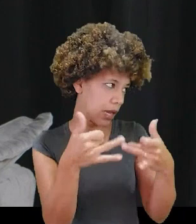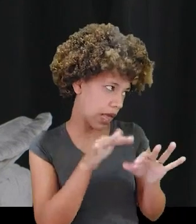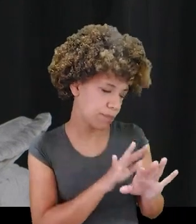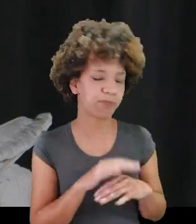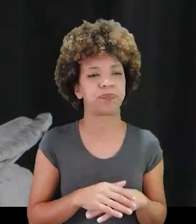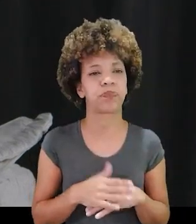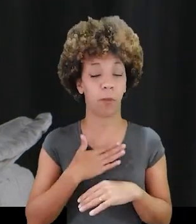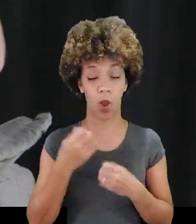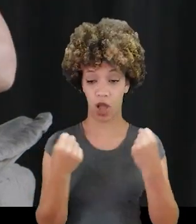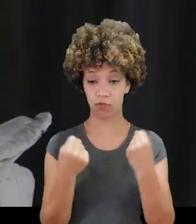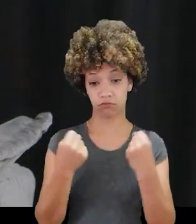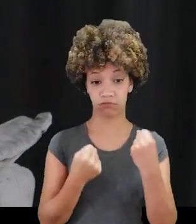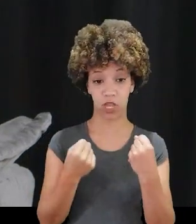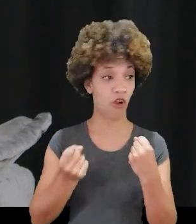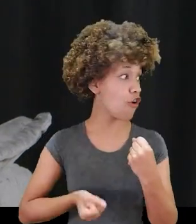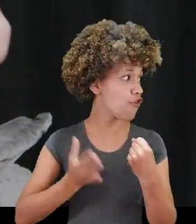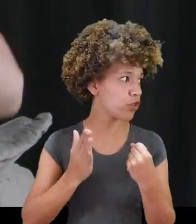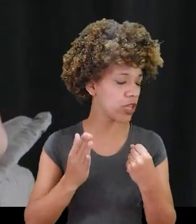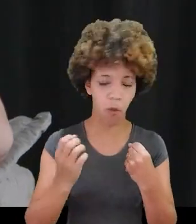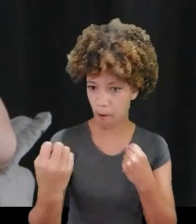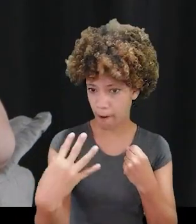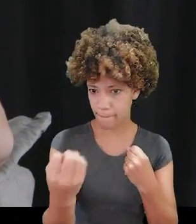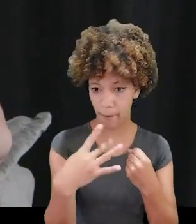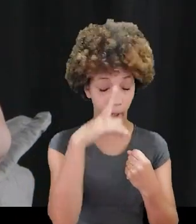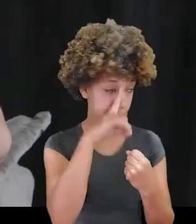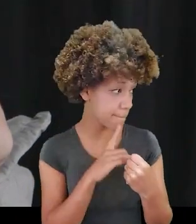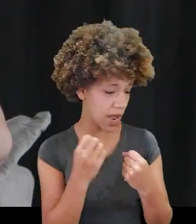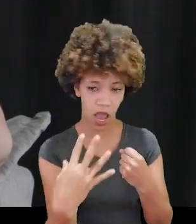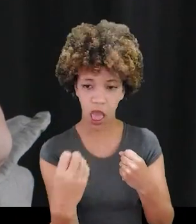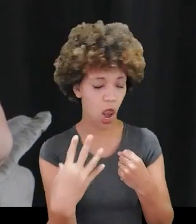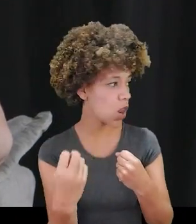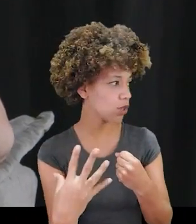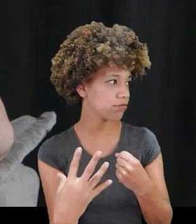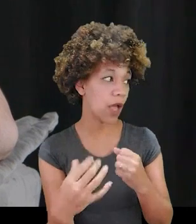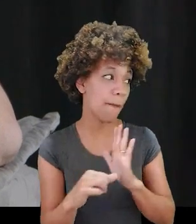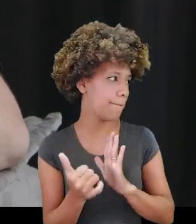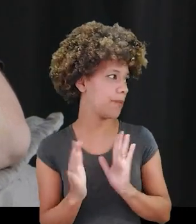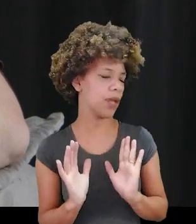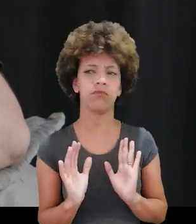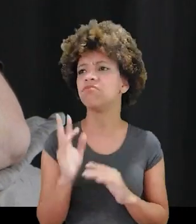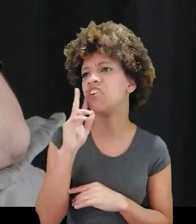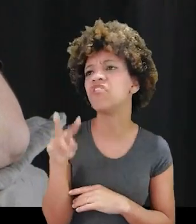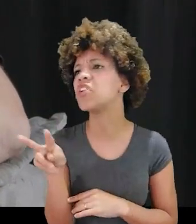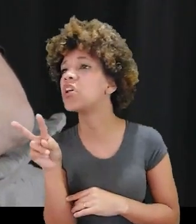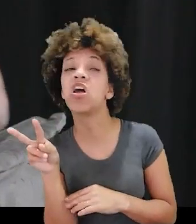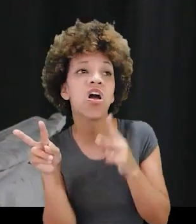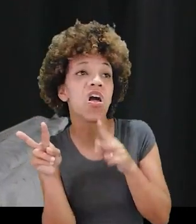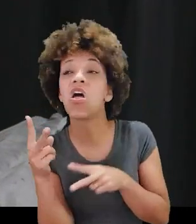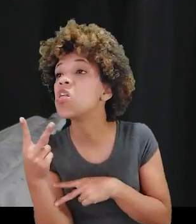eu vou explicar eu tô tô olhando no meu carro fudeu apareceu Amarelo Maluquinho que entrou na reserva é o primeiro que aparece